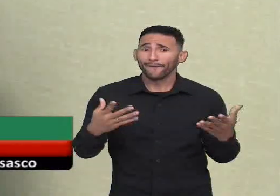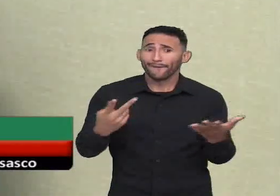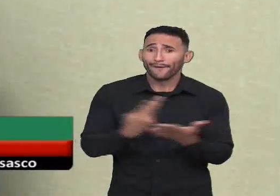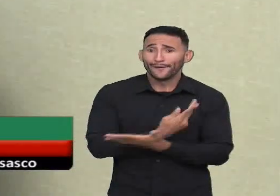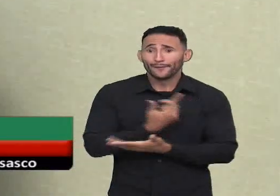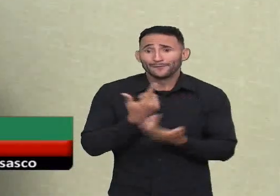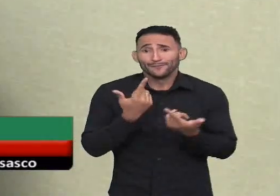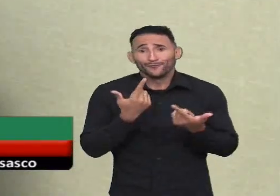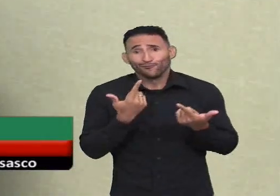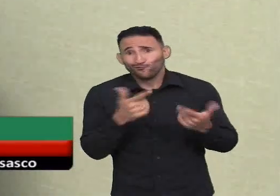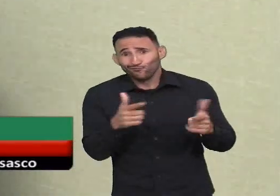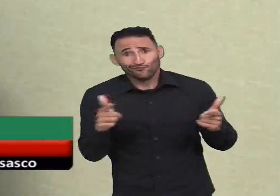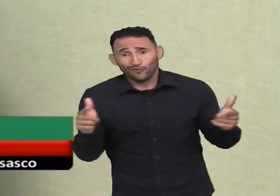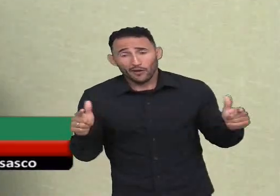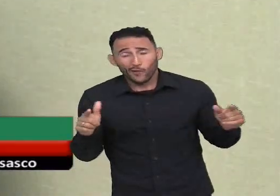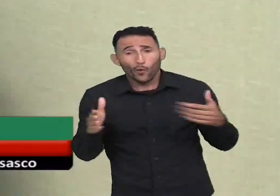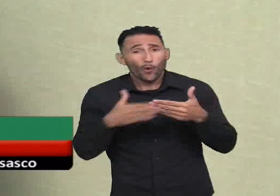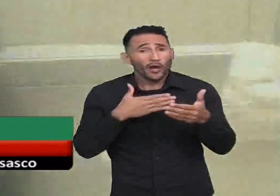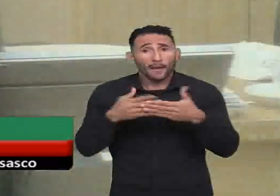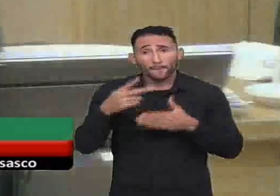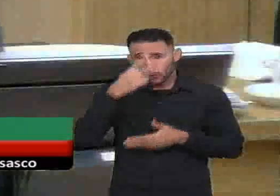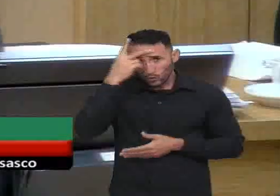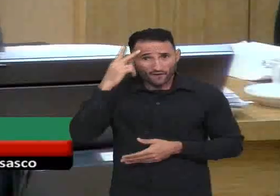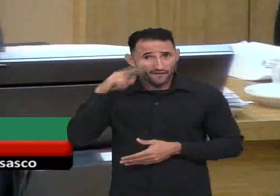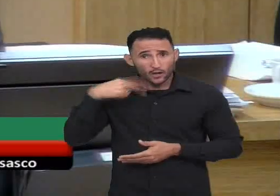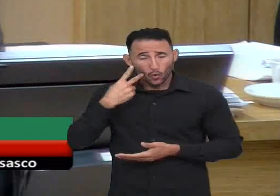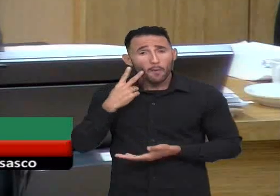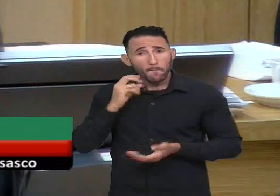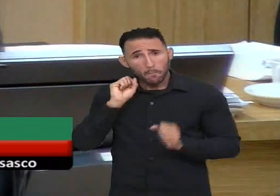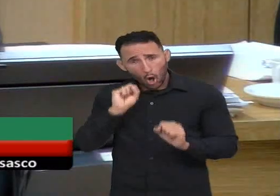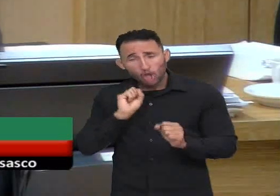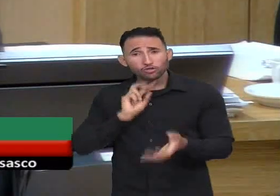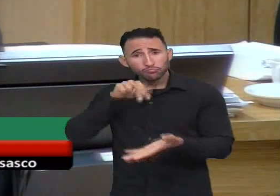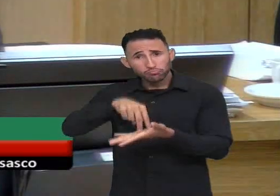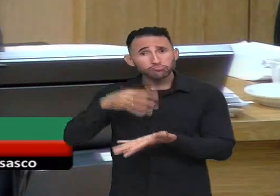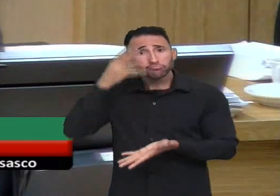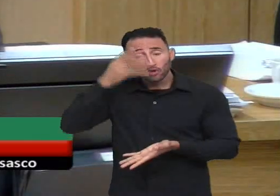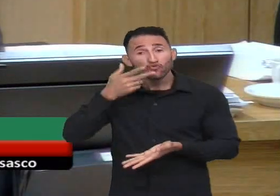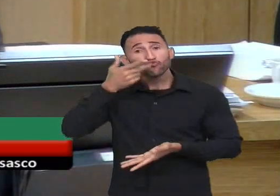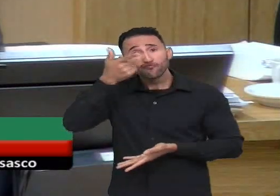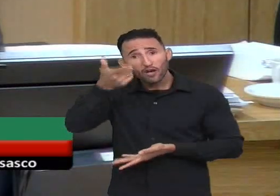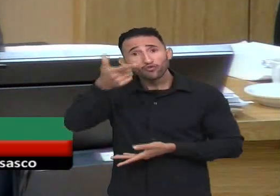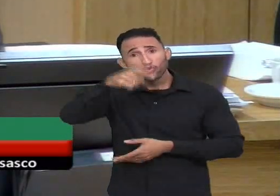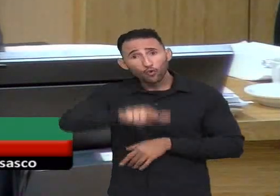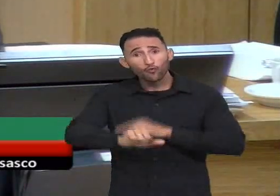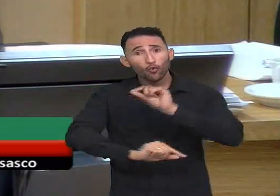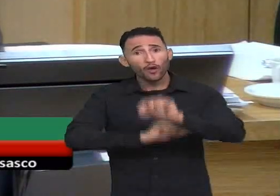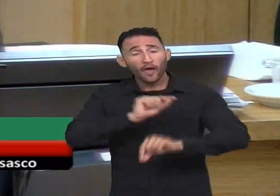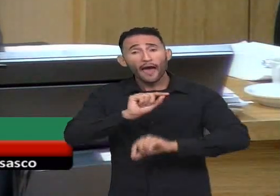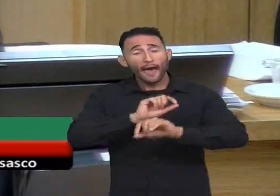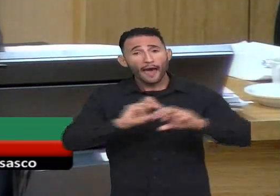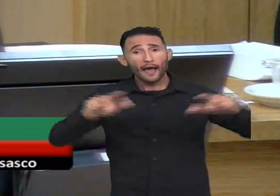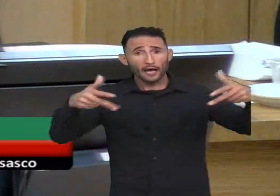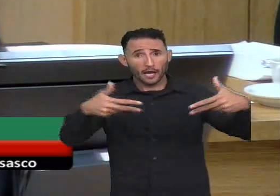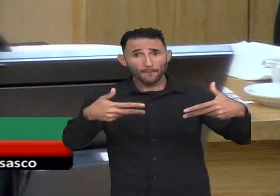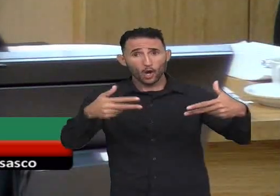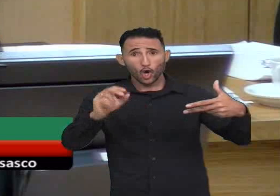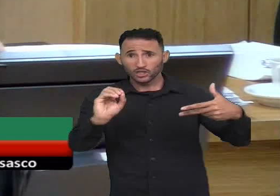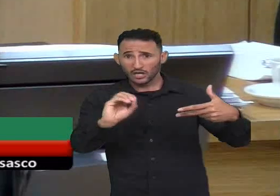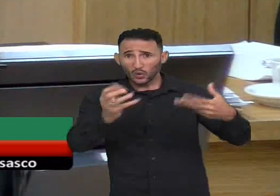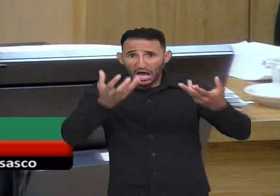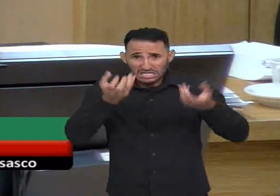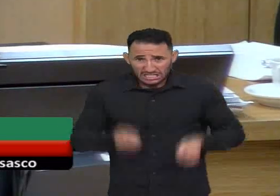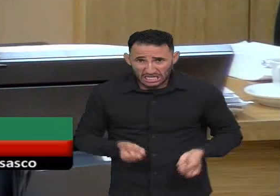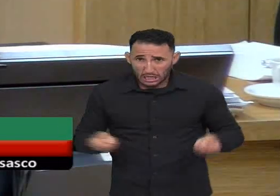governo, como qualquer outro vereador. Então, volto a frisar, essa casa, a Câmara Municipal, não é convivente com nenhum ato